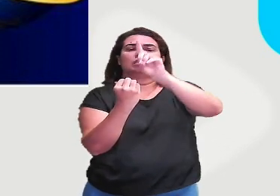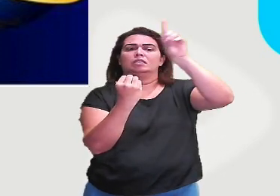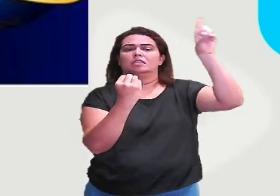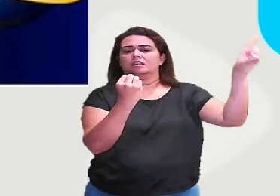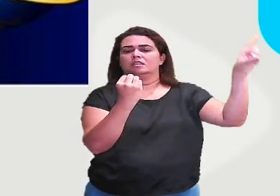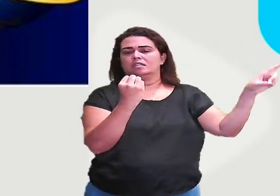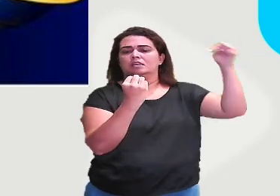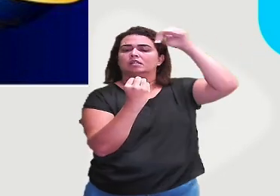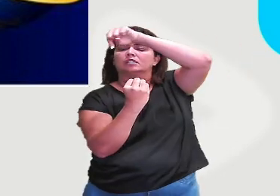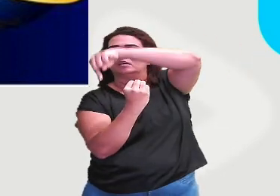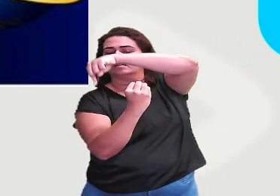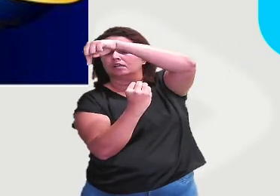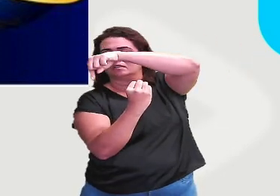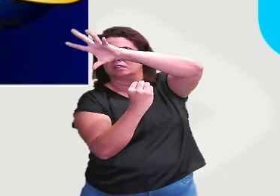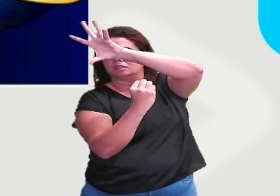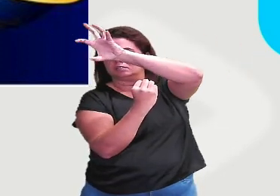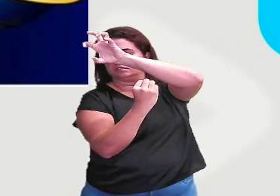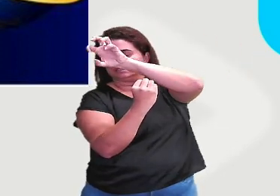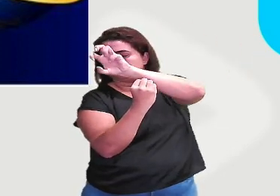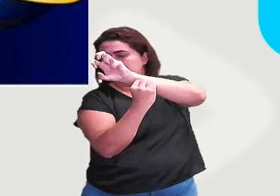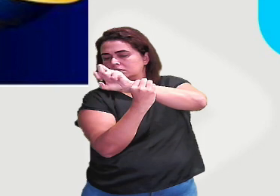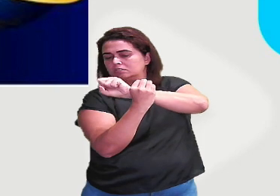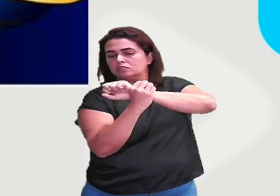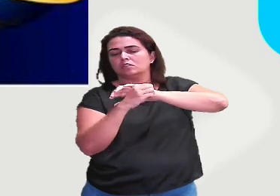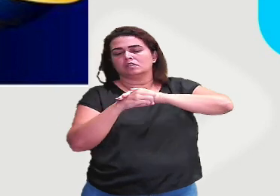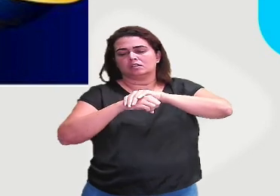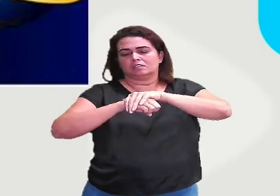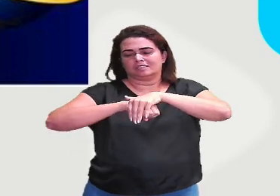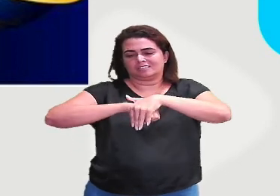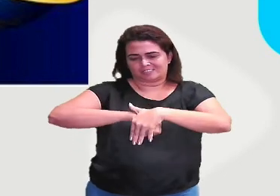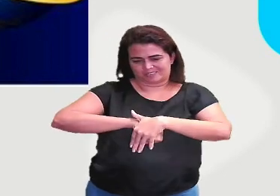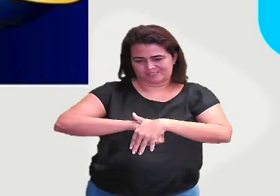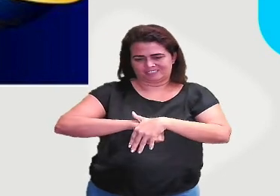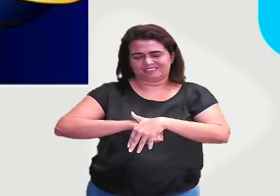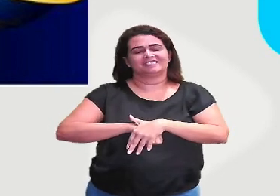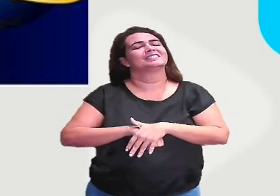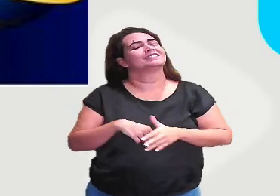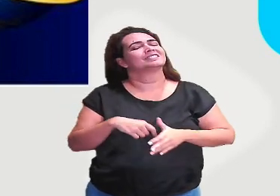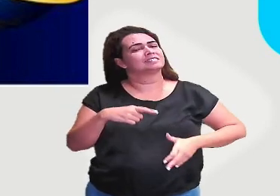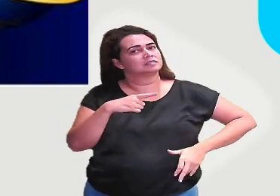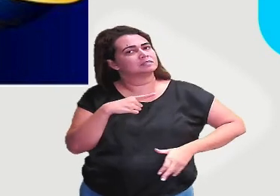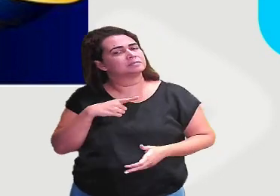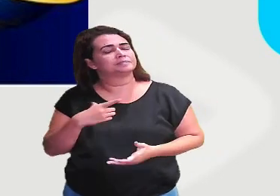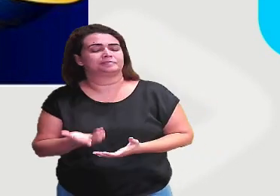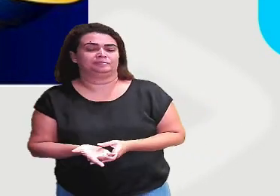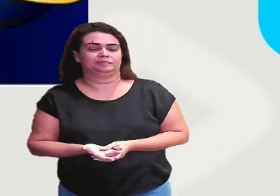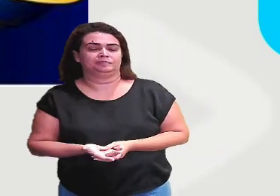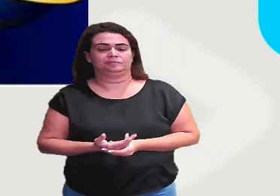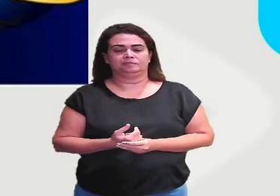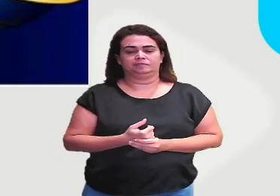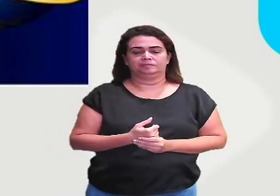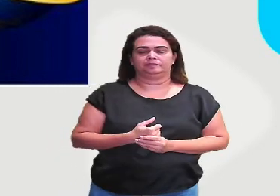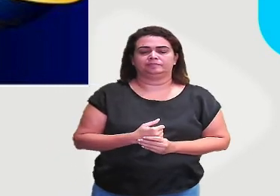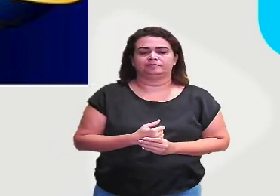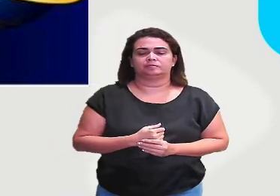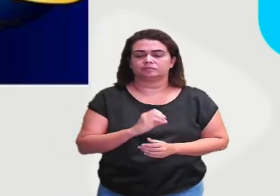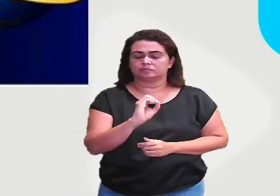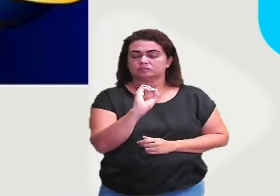dia. Consequentemente, a parte que não está diretamente ligada, voltada para o Sol, ela vai estar